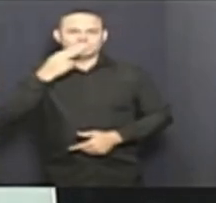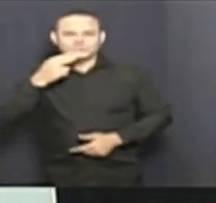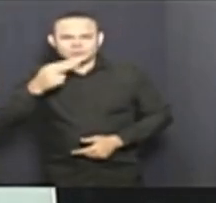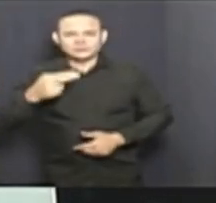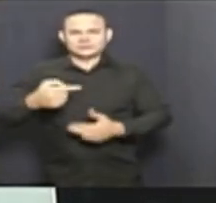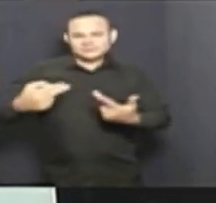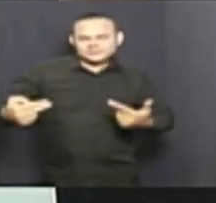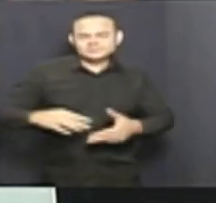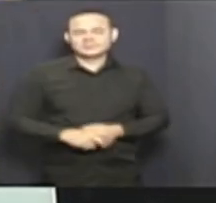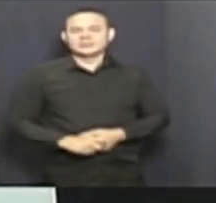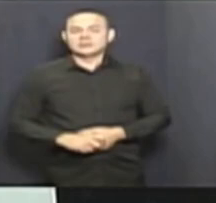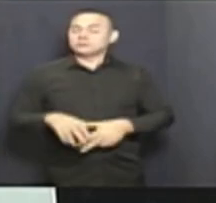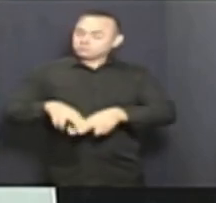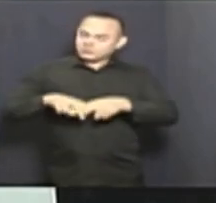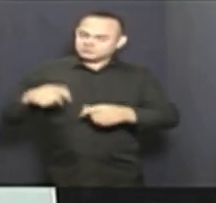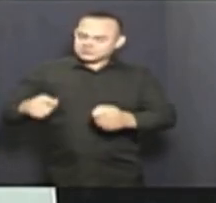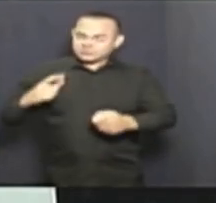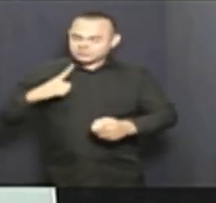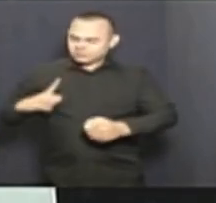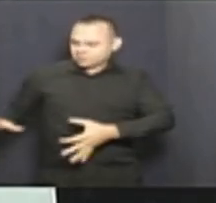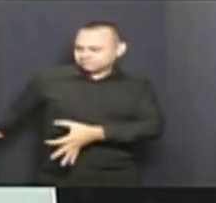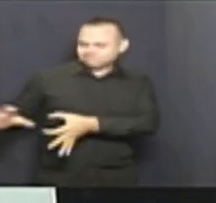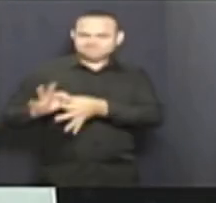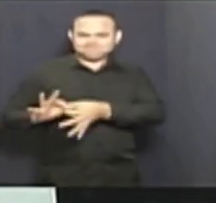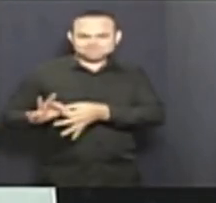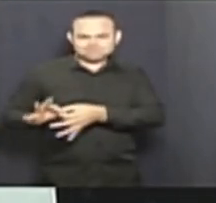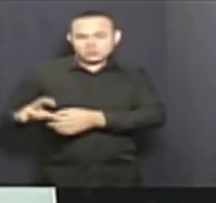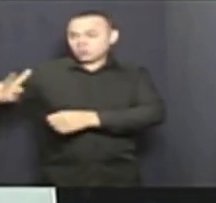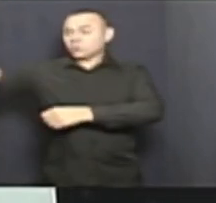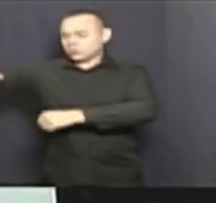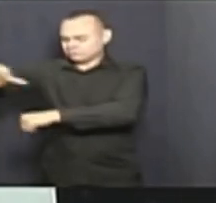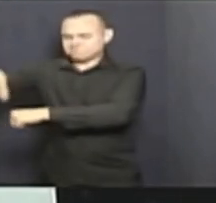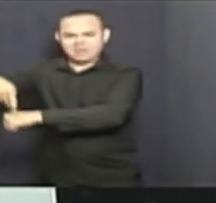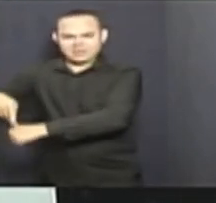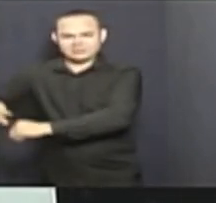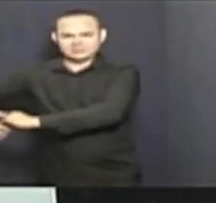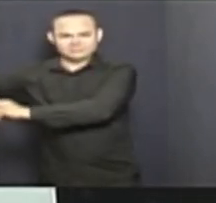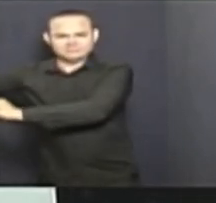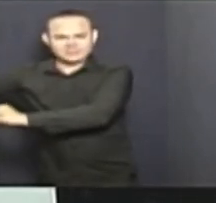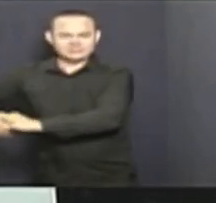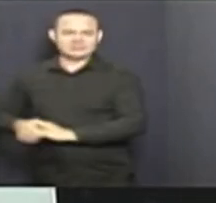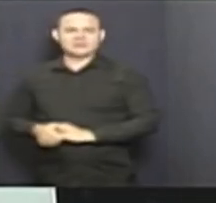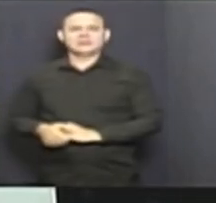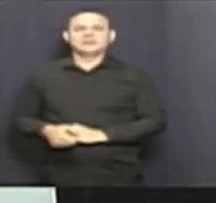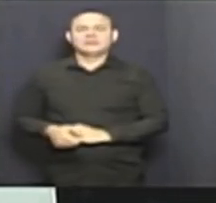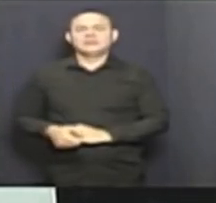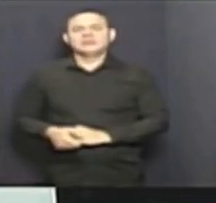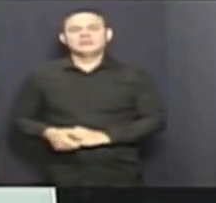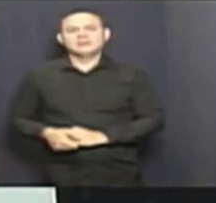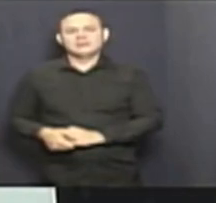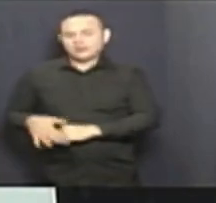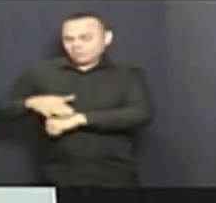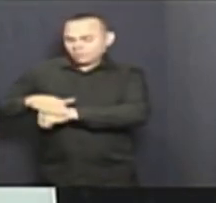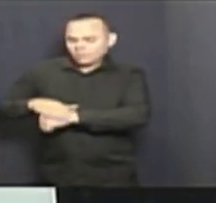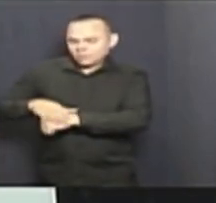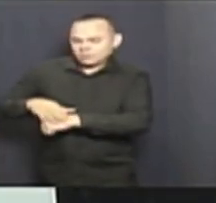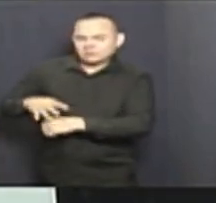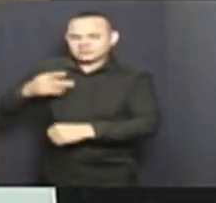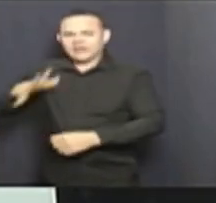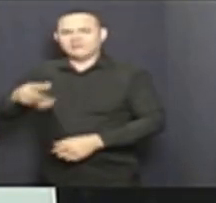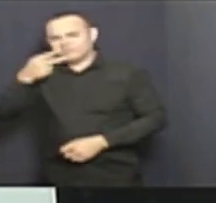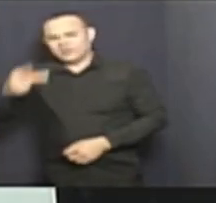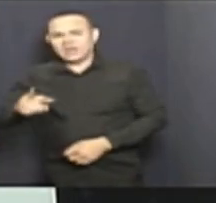precisamos ter uma ação integrada na fronteira mas nós precisamos também como já disse não seja através do dof país que está